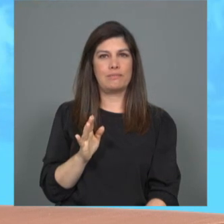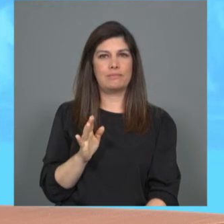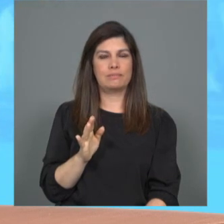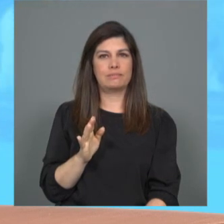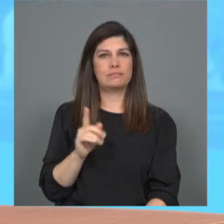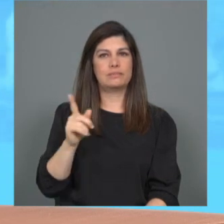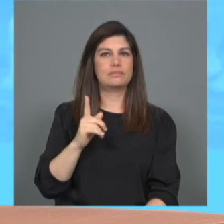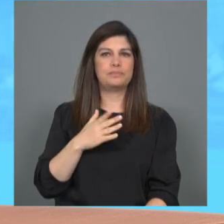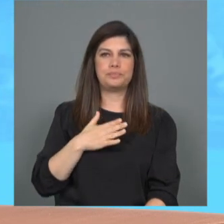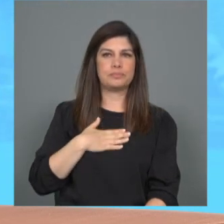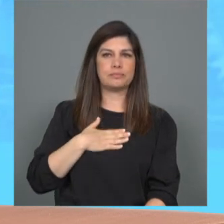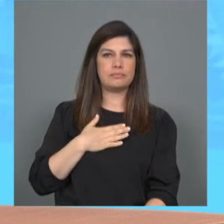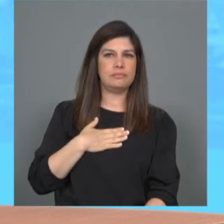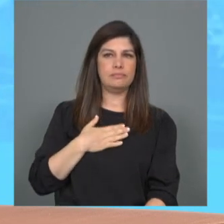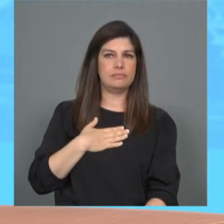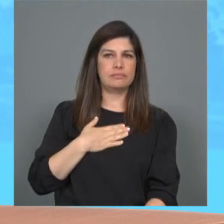queirais